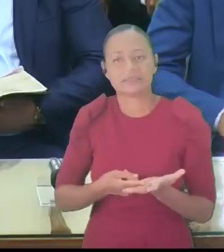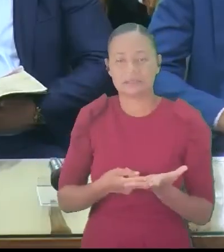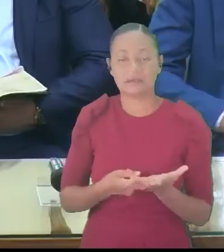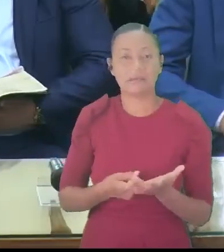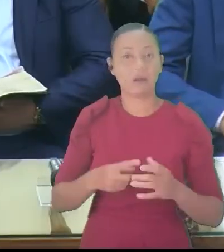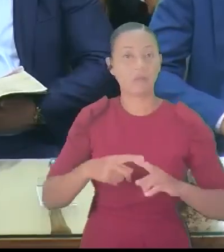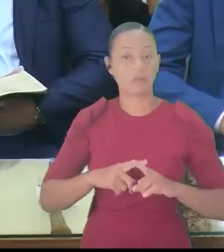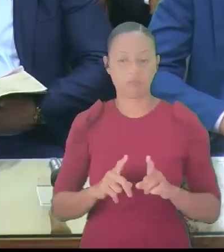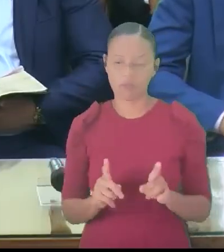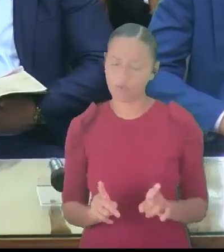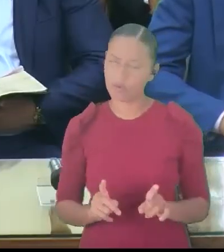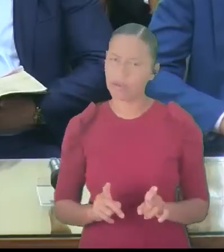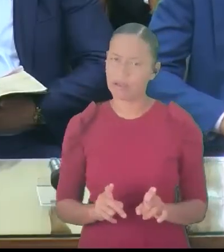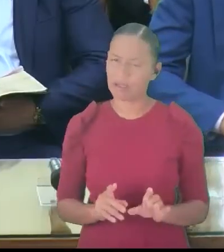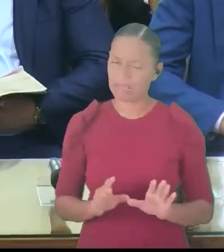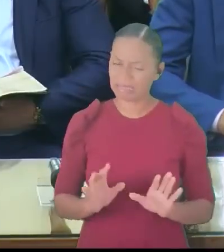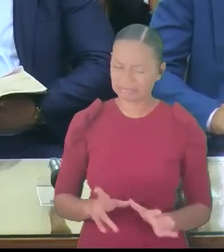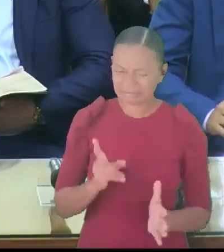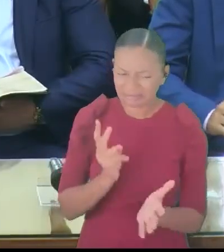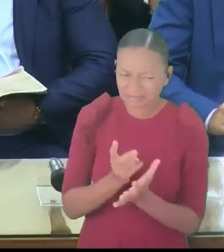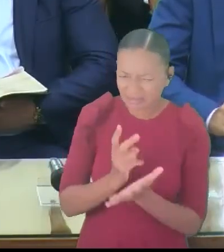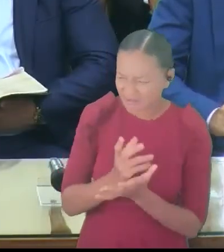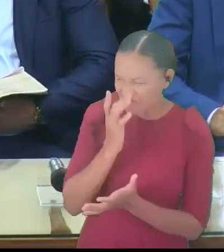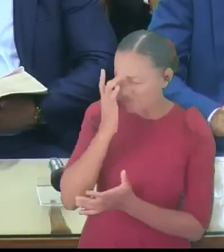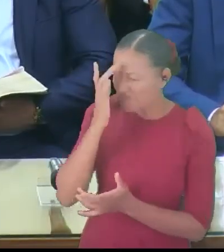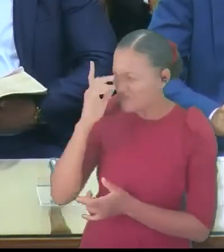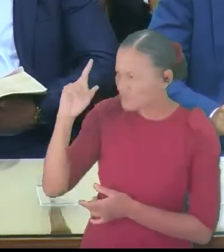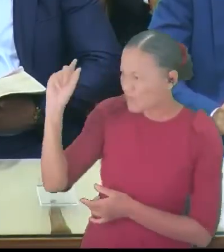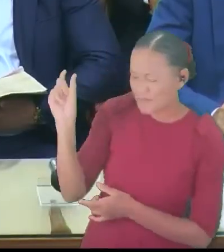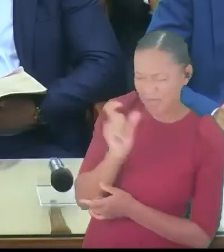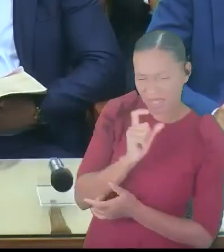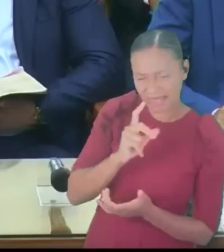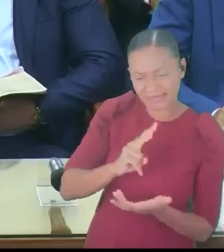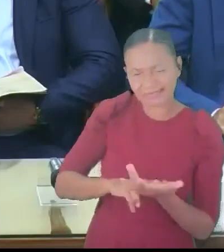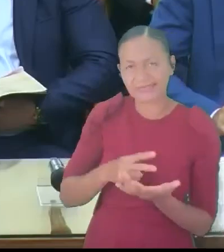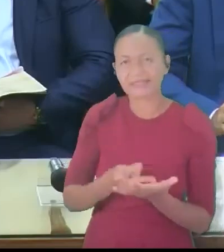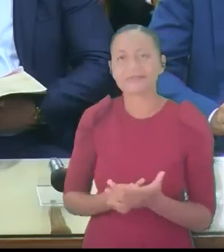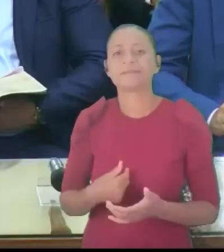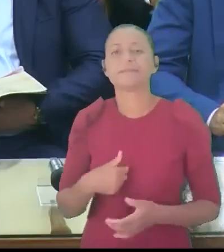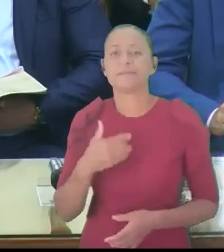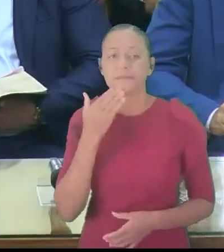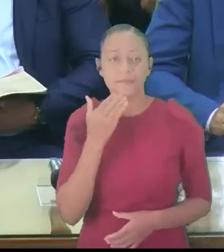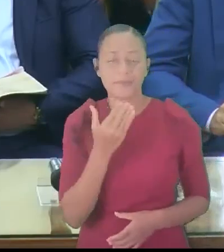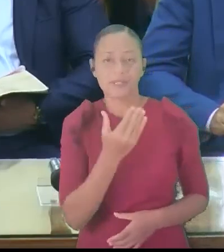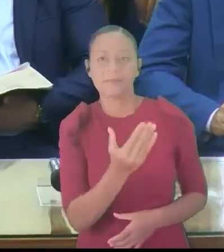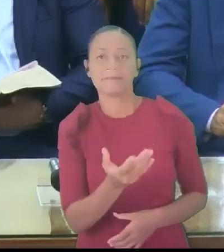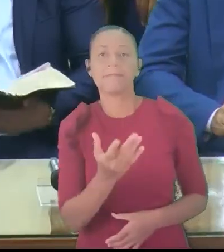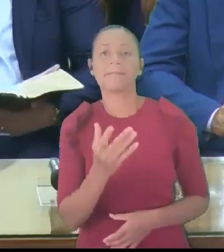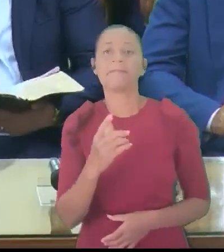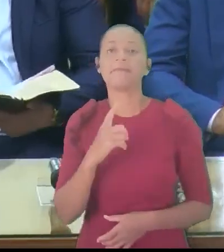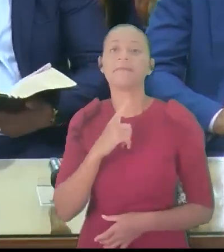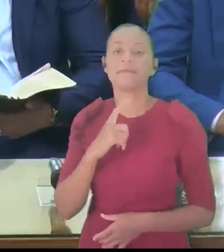Porque nem sempre é fácil traduzir uma palavra. Por exemplo, eu pediria que vocês botassem